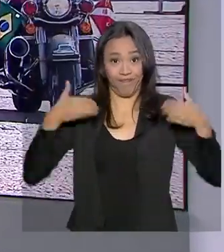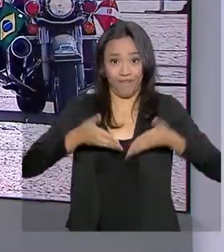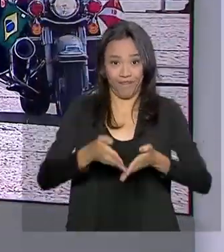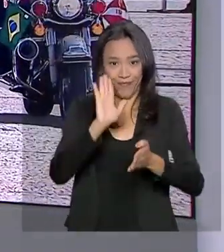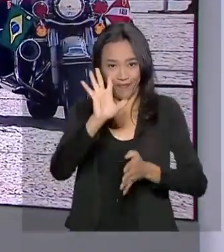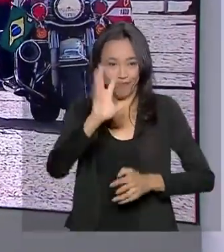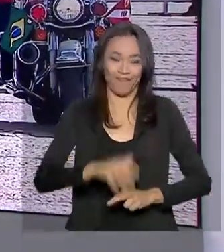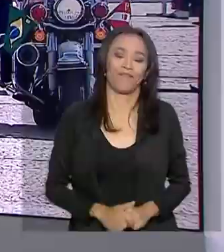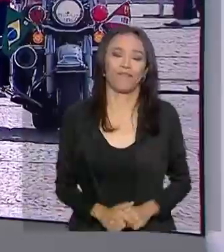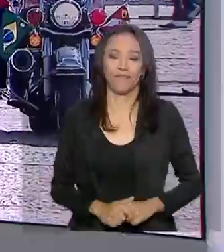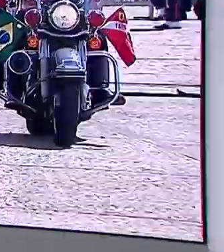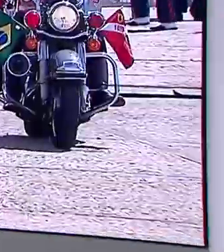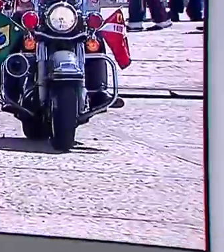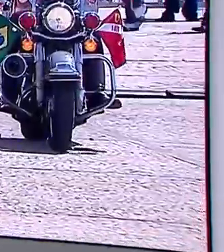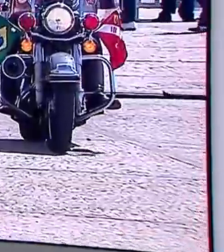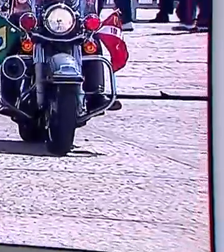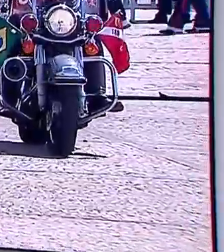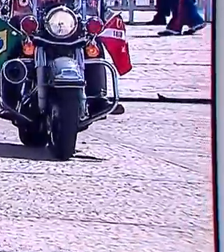tchau.